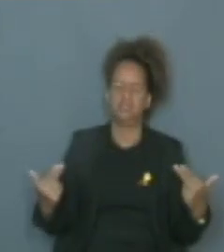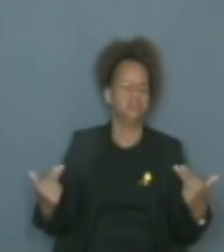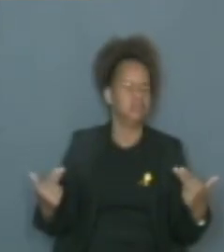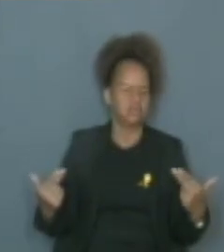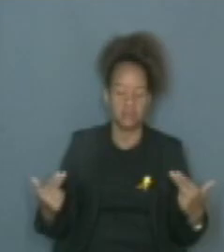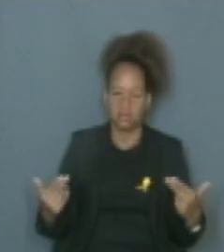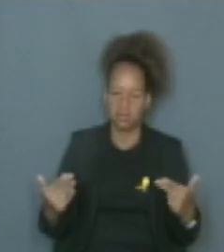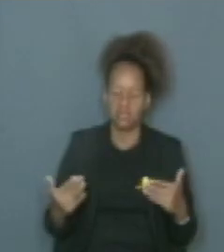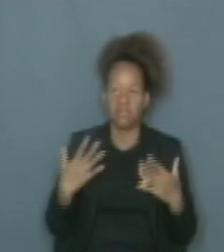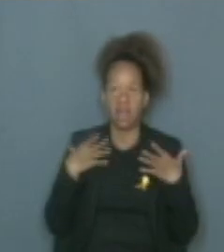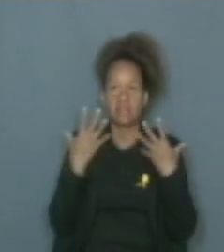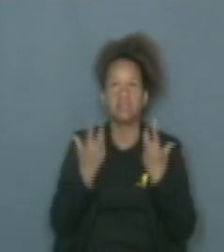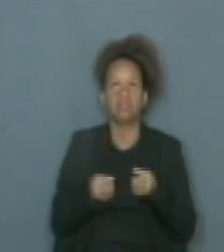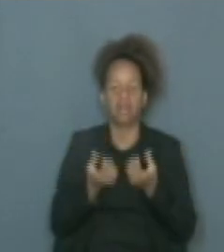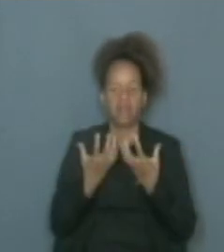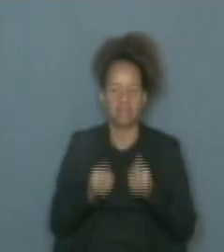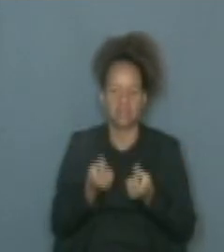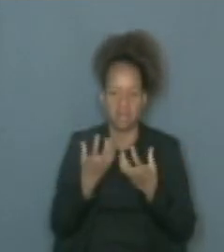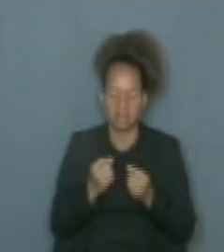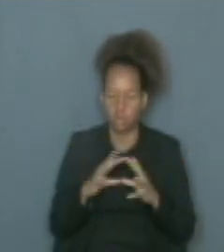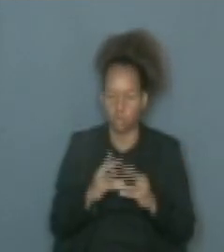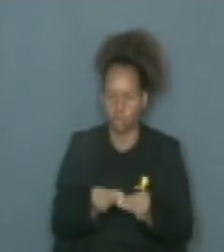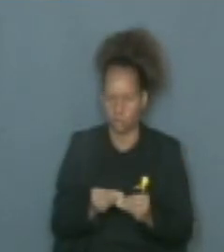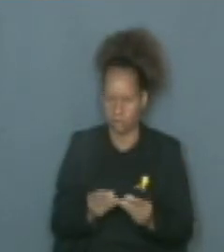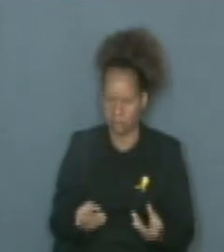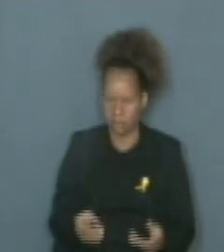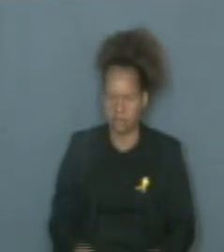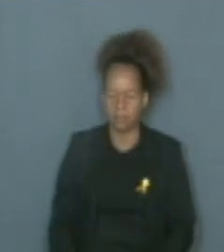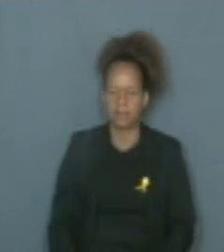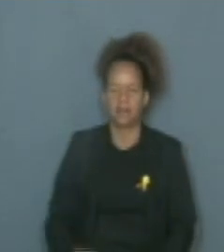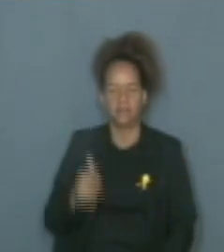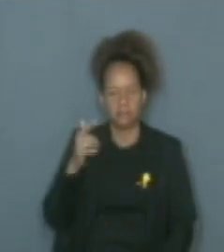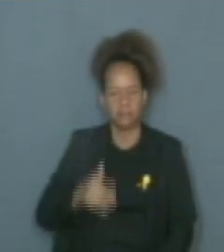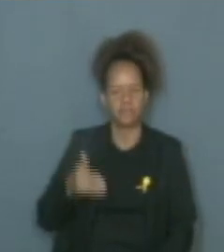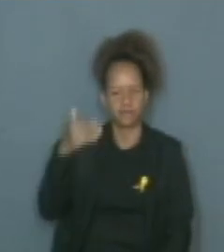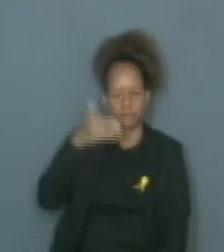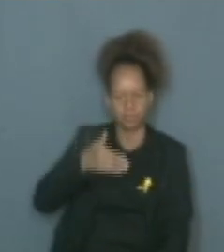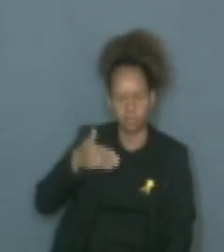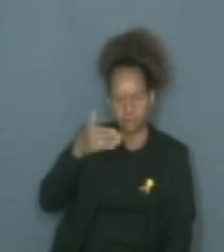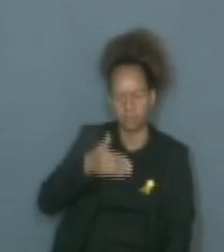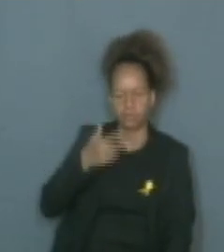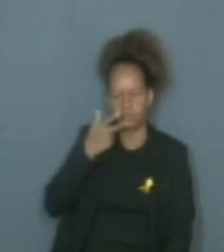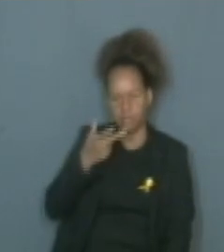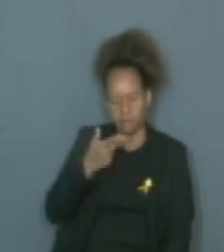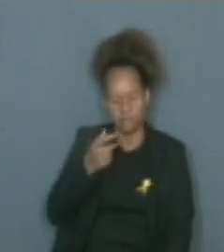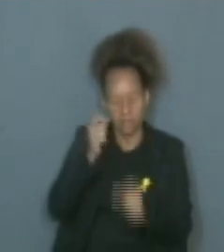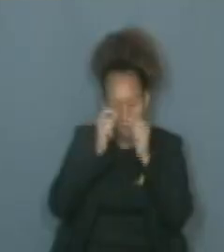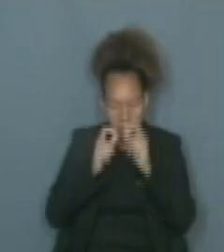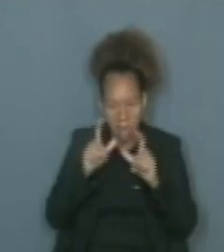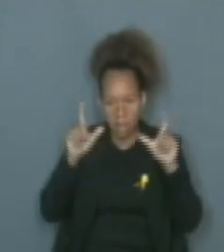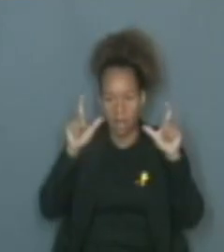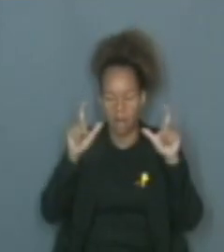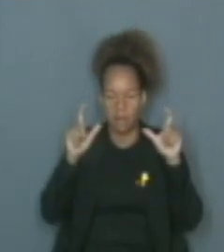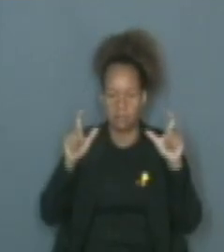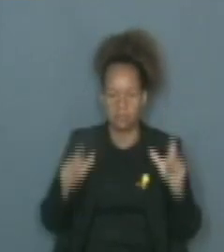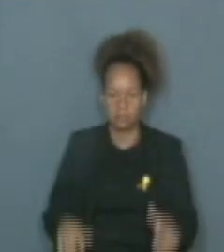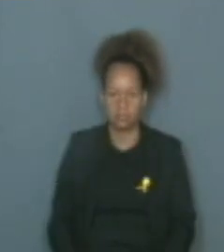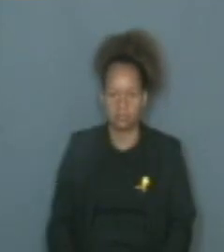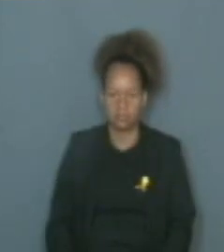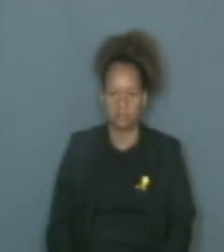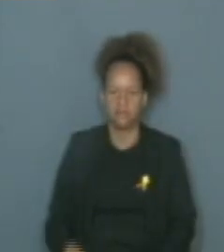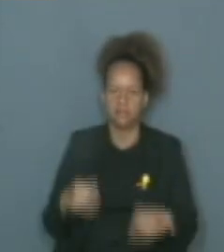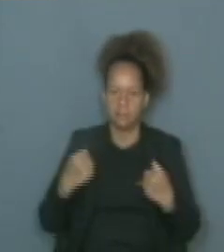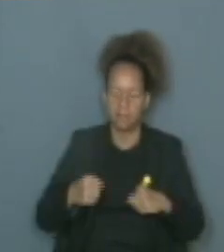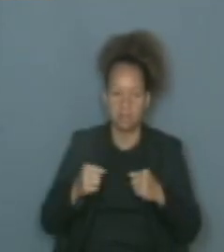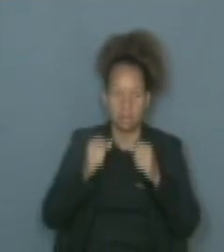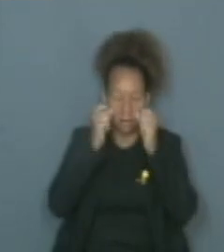se submetendo. Mais uma vez, o discurso é contundente para a gente despertar, minha gente. É